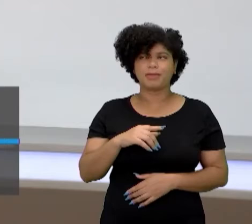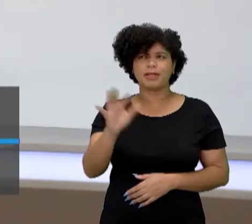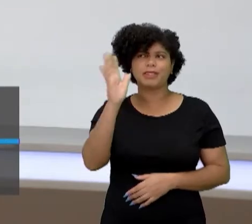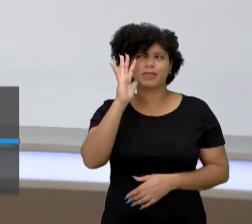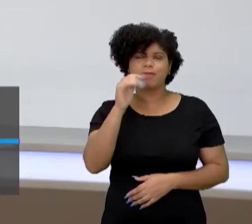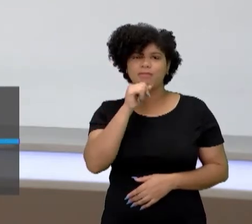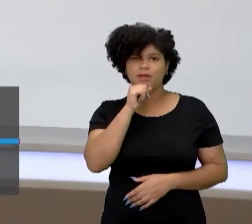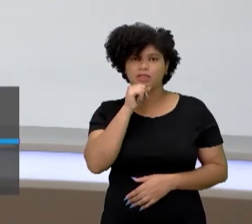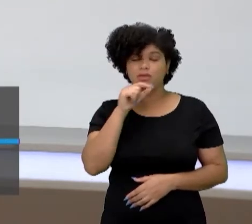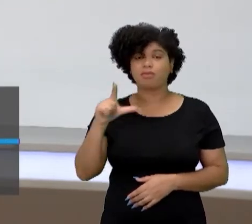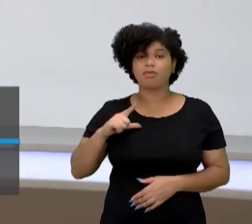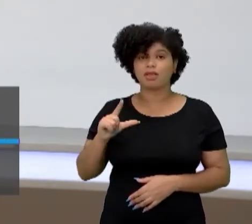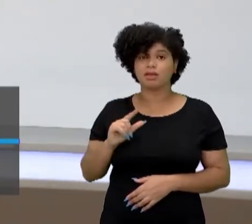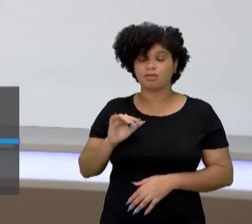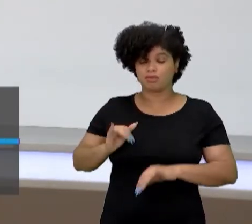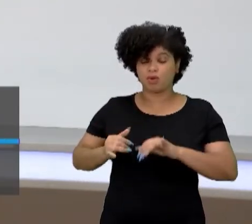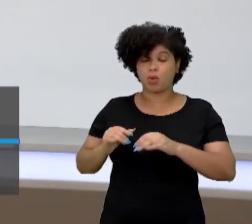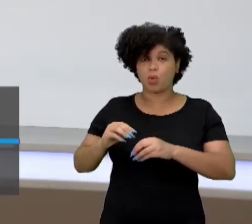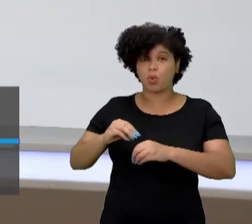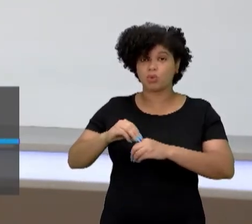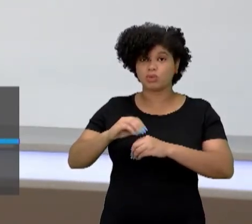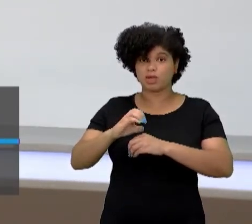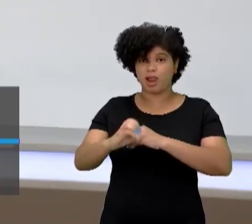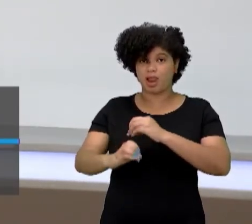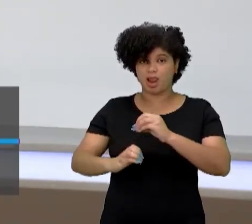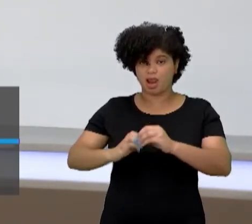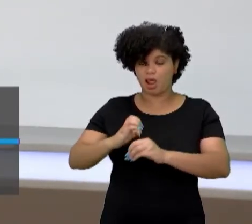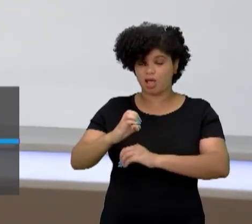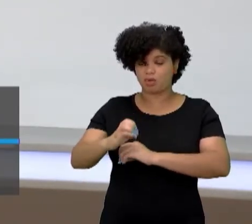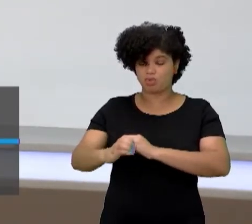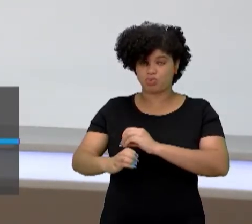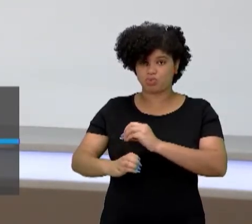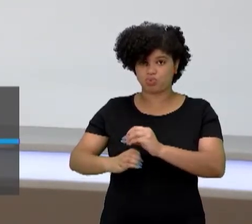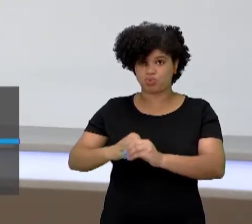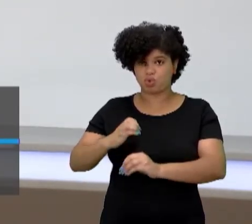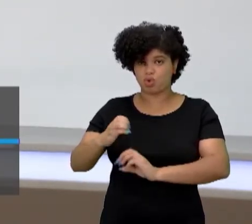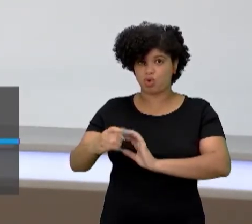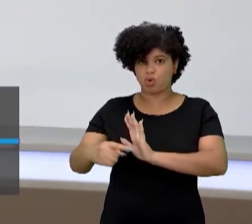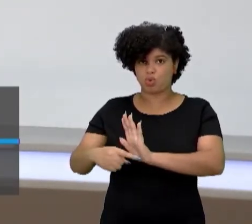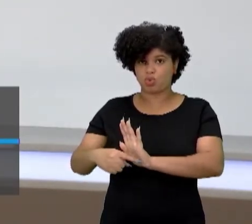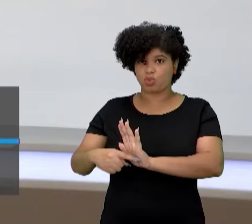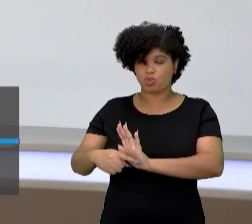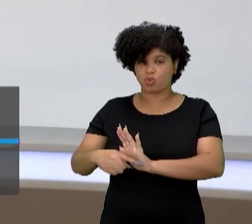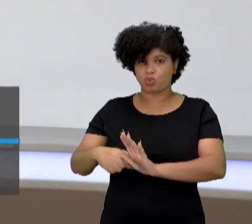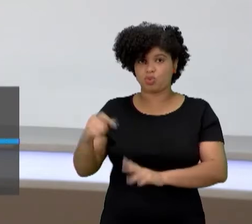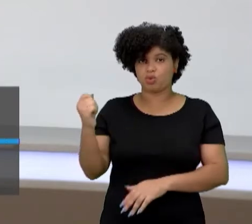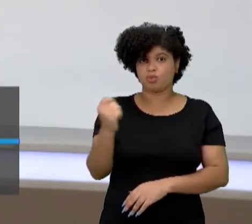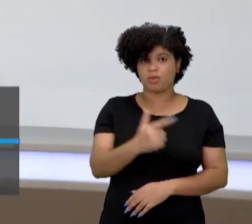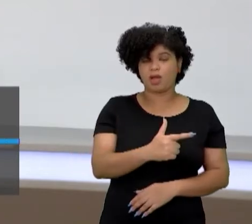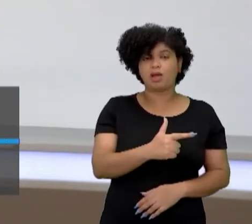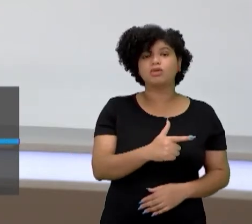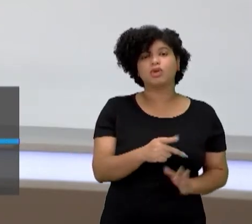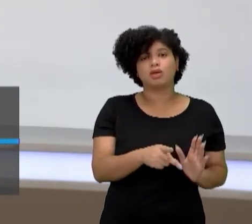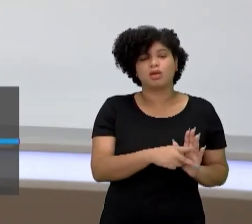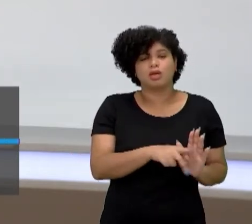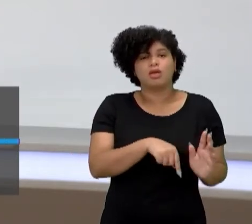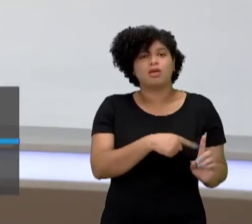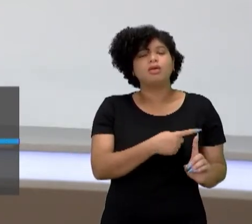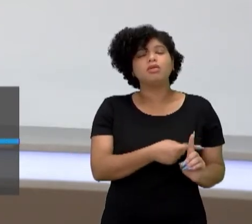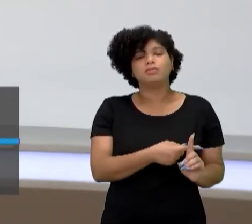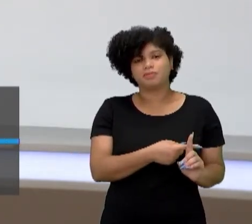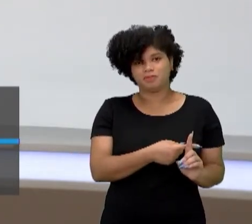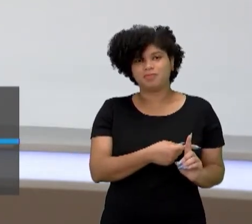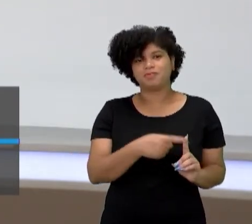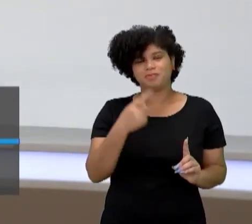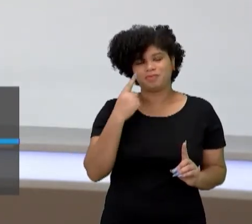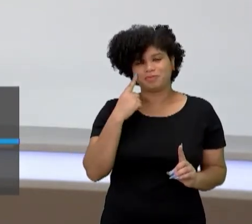que vai estar mais concentrados os elétrons negativos e essa região, ela forma os polos. Então, a polaridade realmente